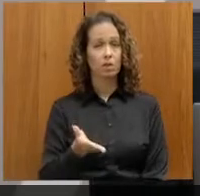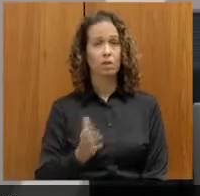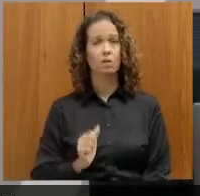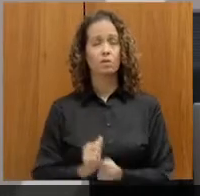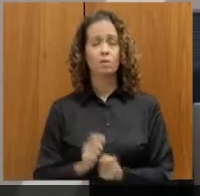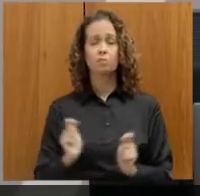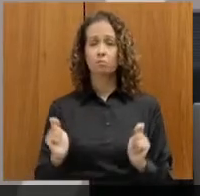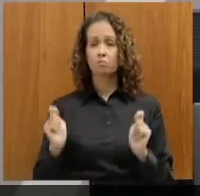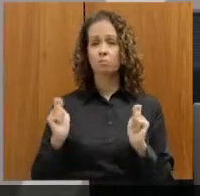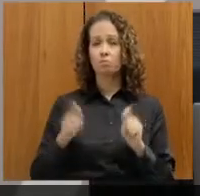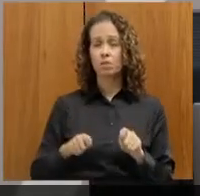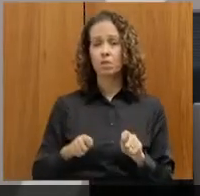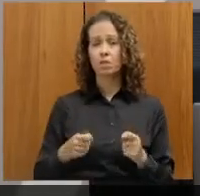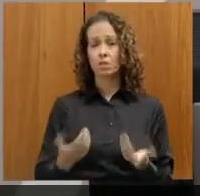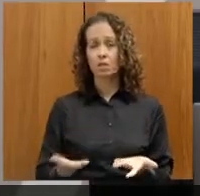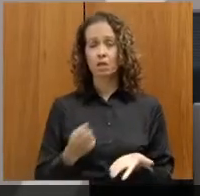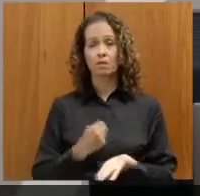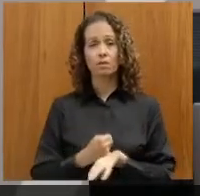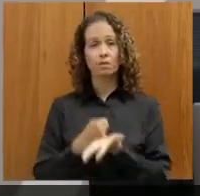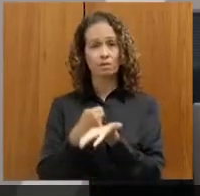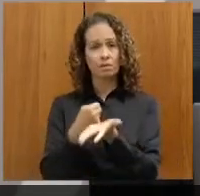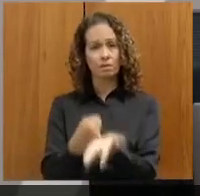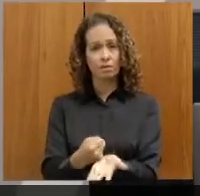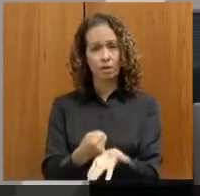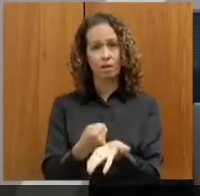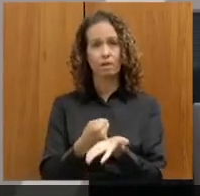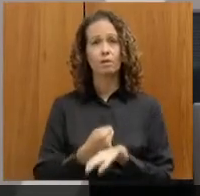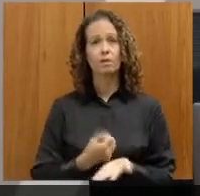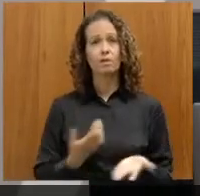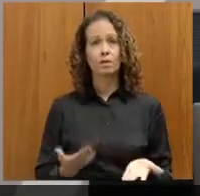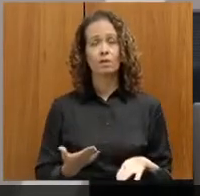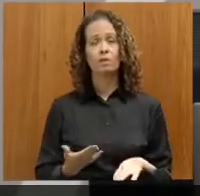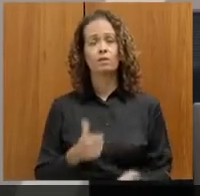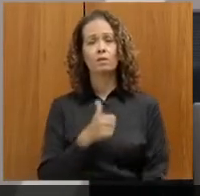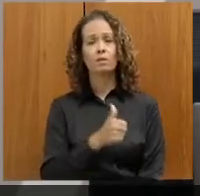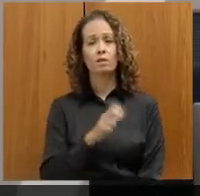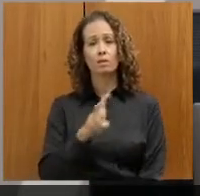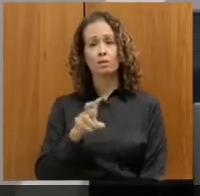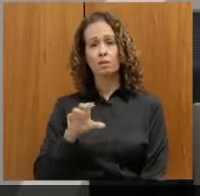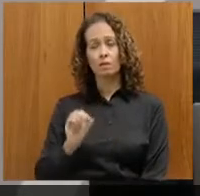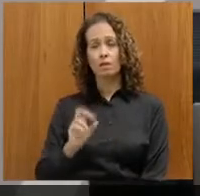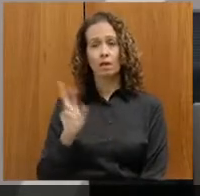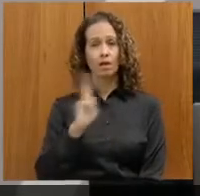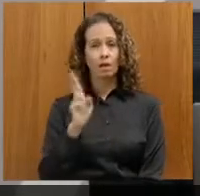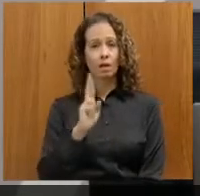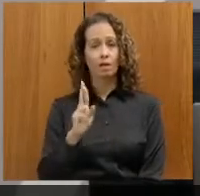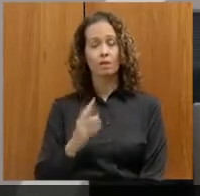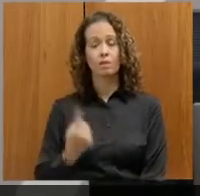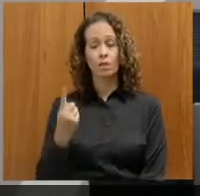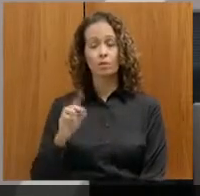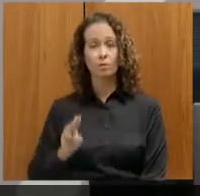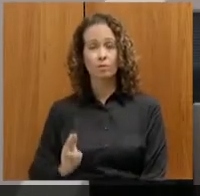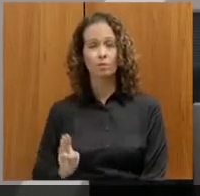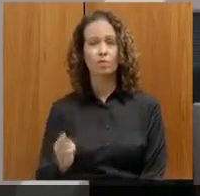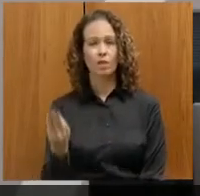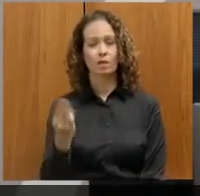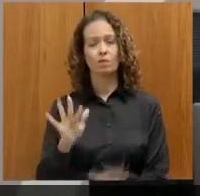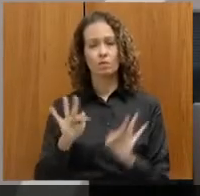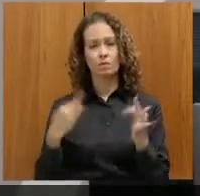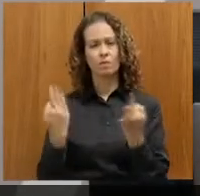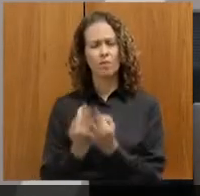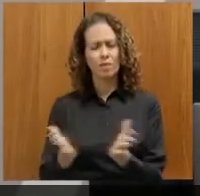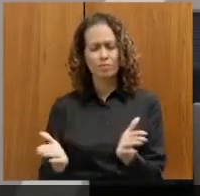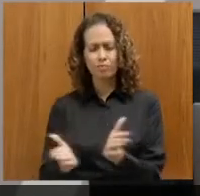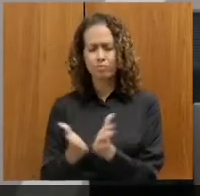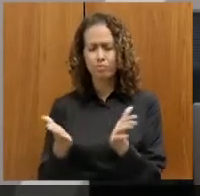cofinanciar o benefício médio de 150 reais para um milhão de a extrema pobreza no